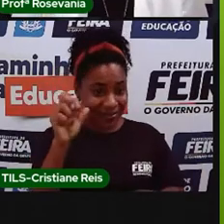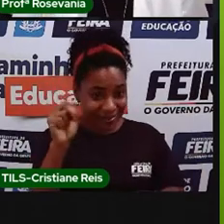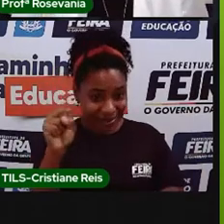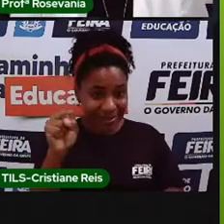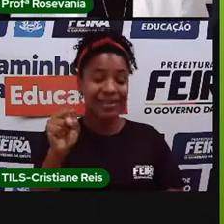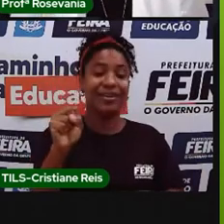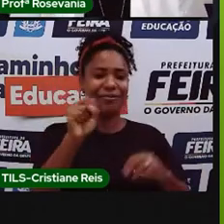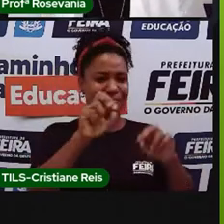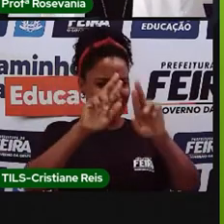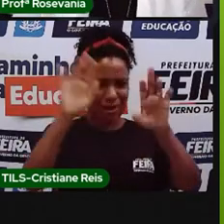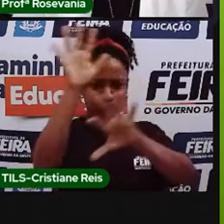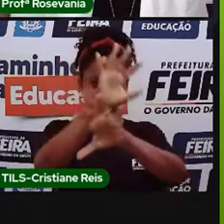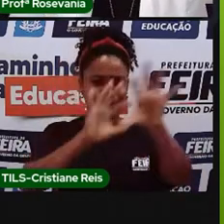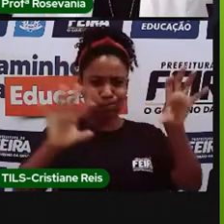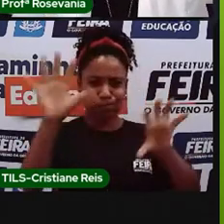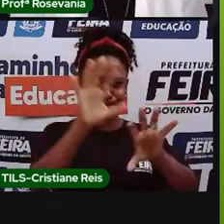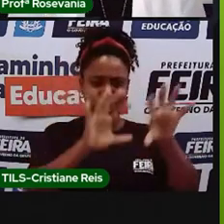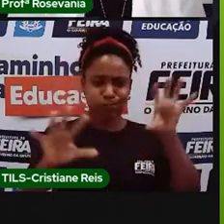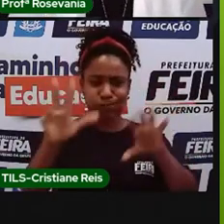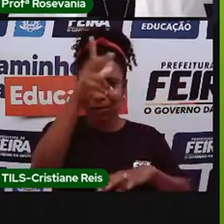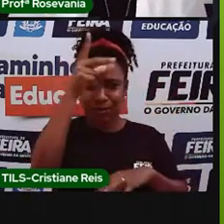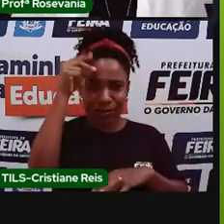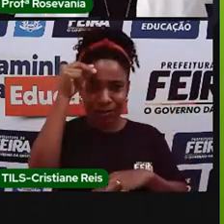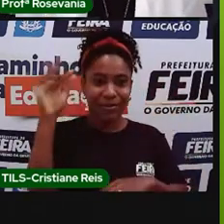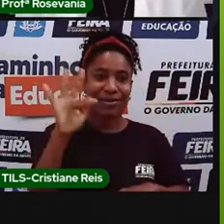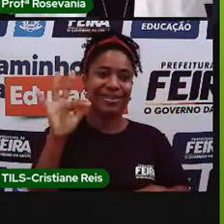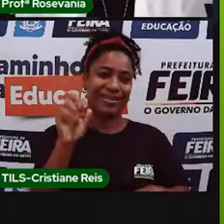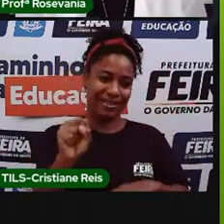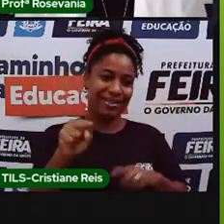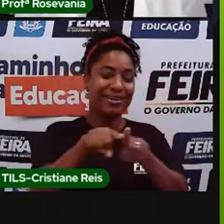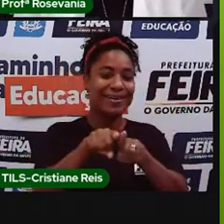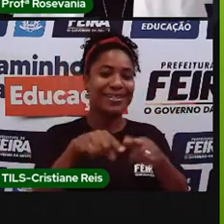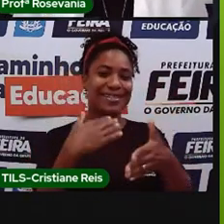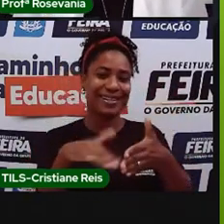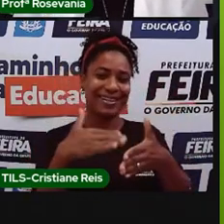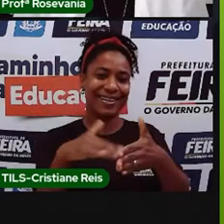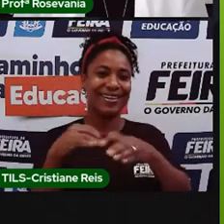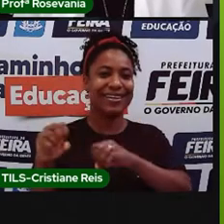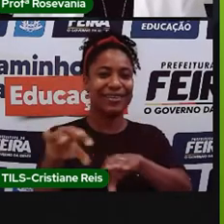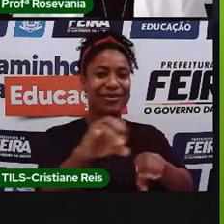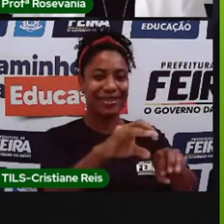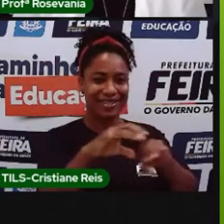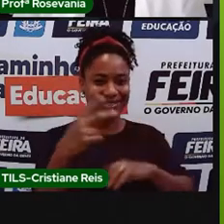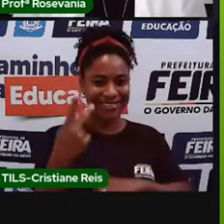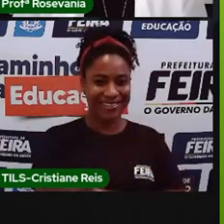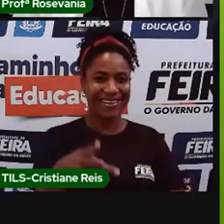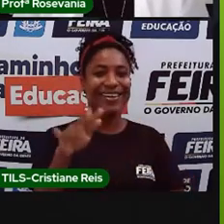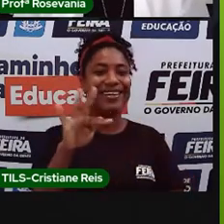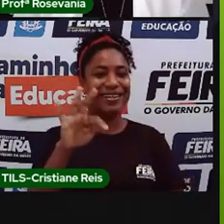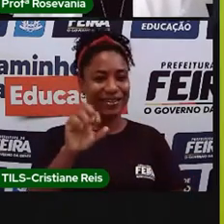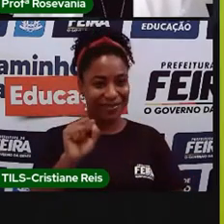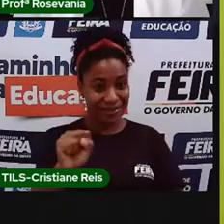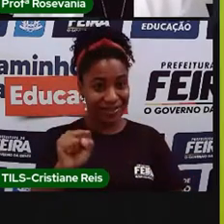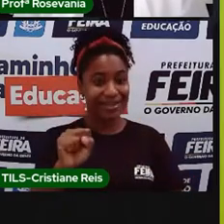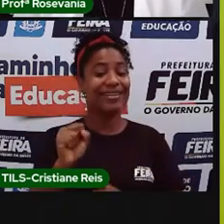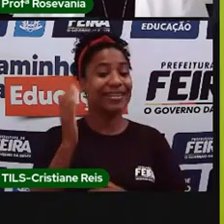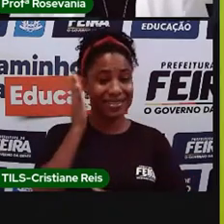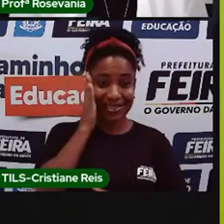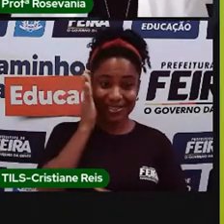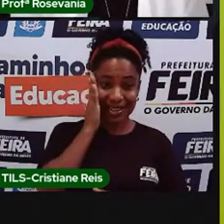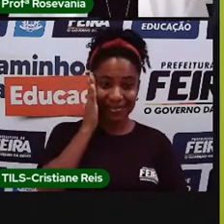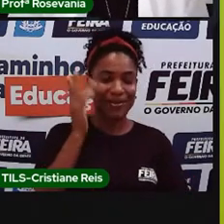vezes, né, o logo da prefeitura de Feira de Santana e da Secretaria de Educação do município. E como vocês já sabem, eu sou